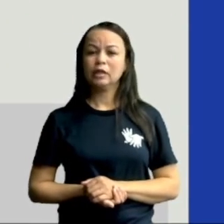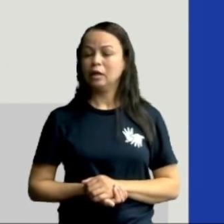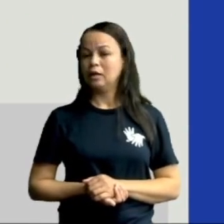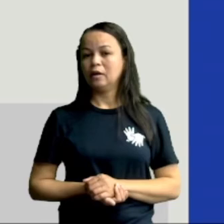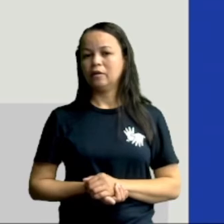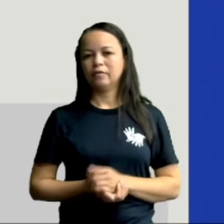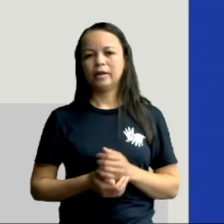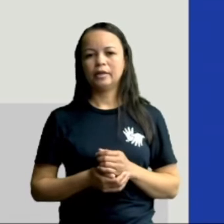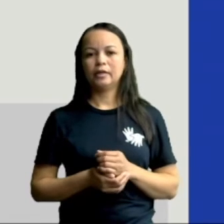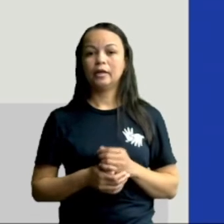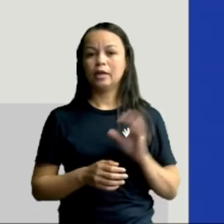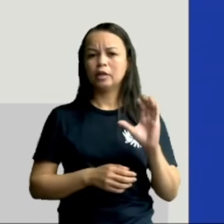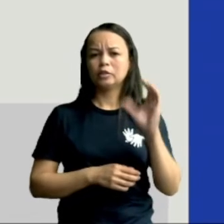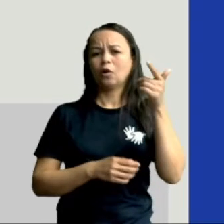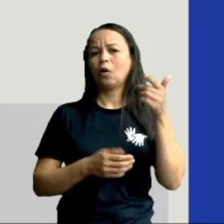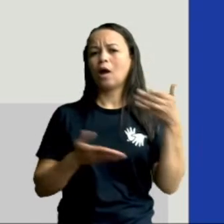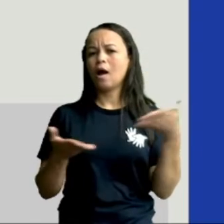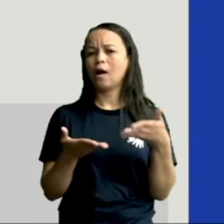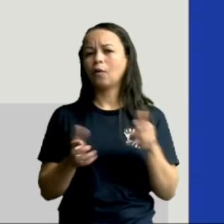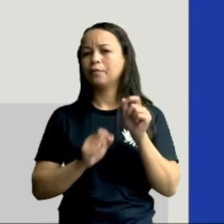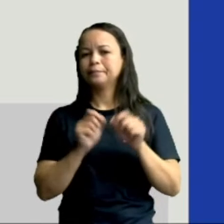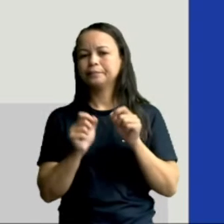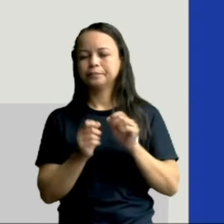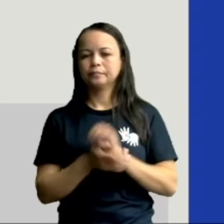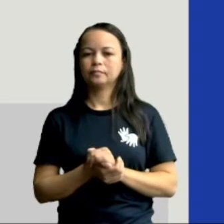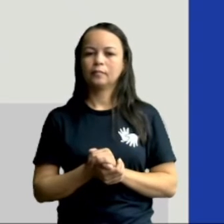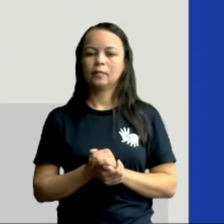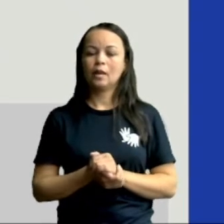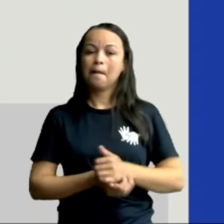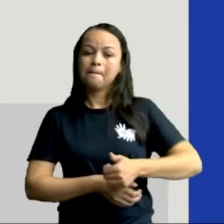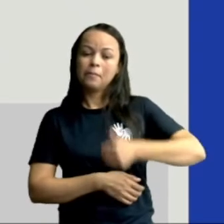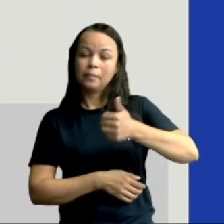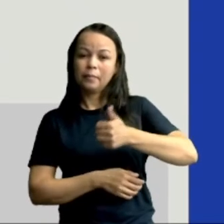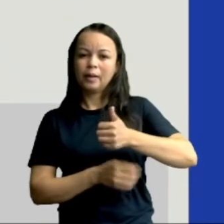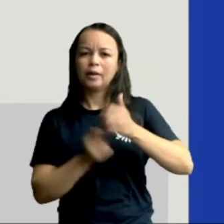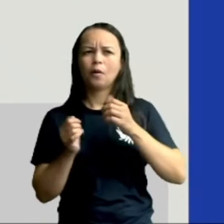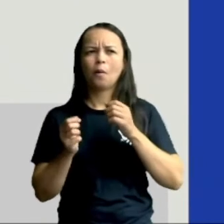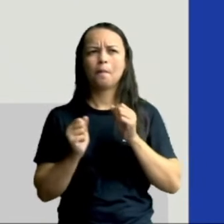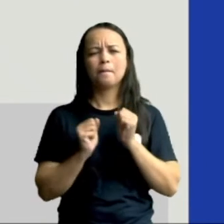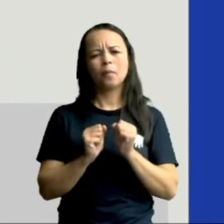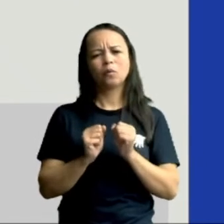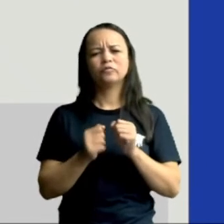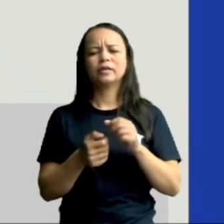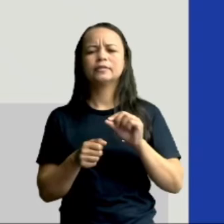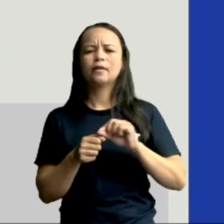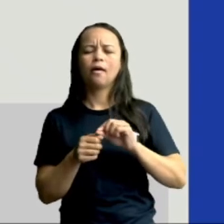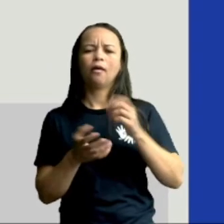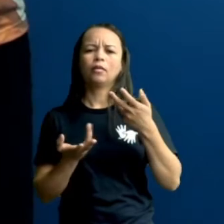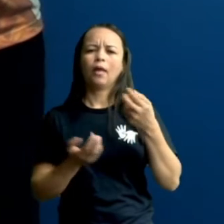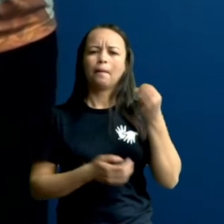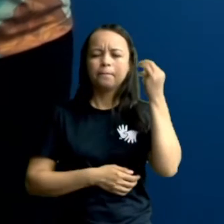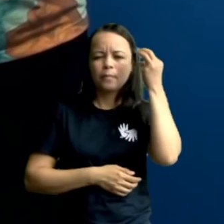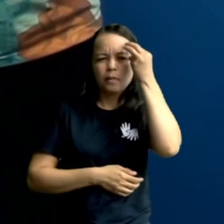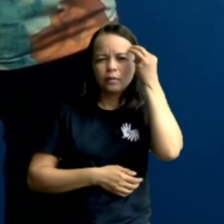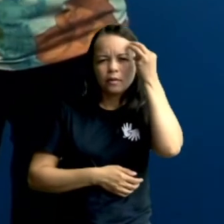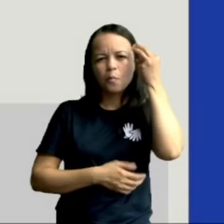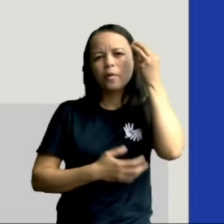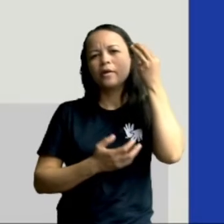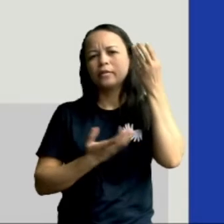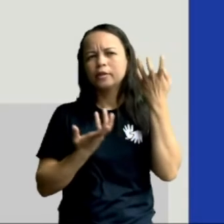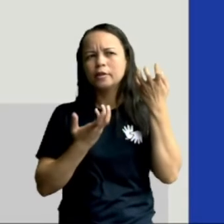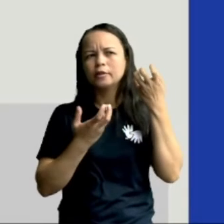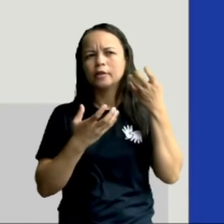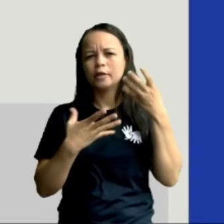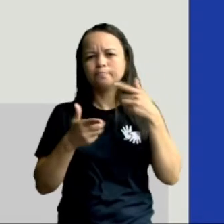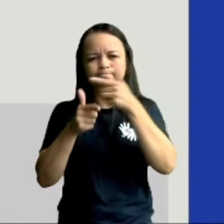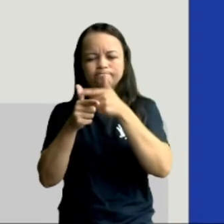gente vai solucionar aqui agora? Primeiramente, a gente pode fazer até mentalmente aí esse cálculo, né, de divisão,